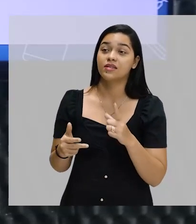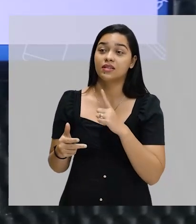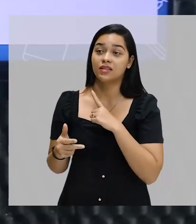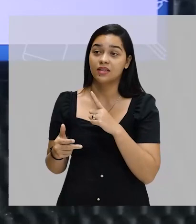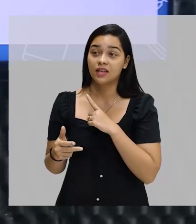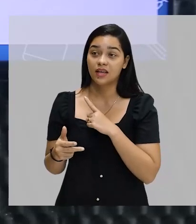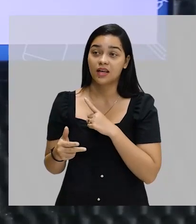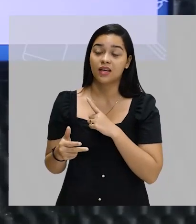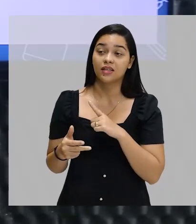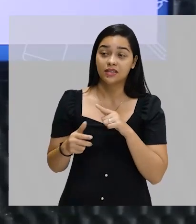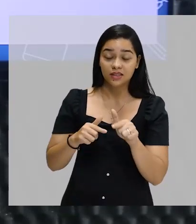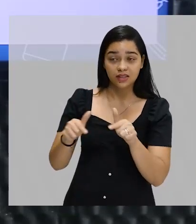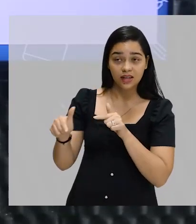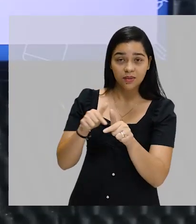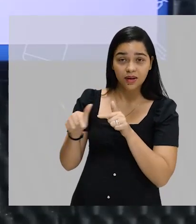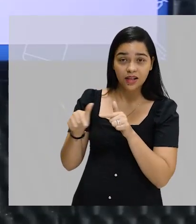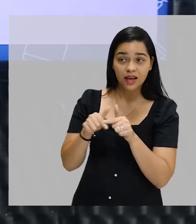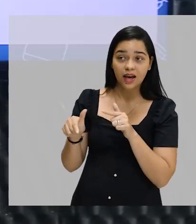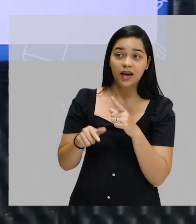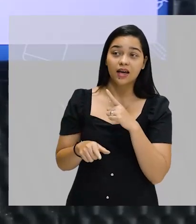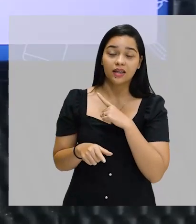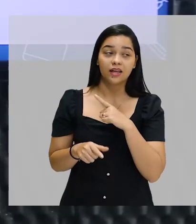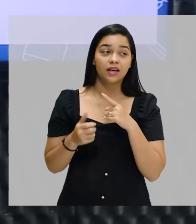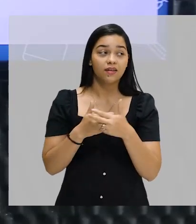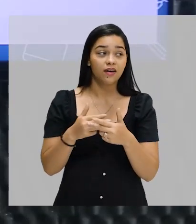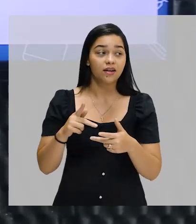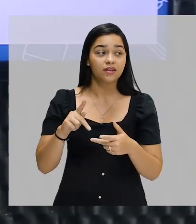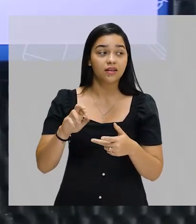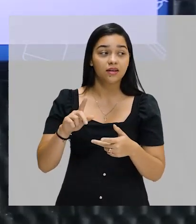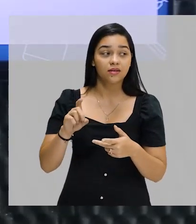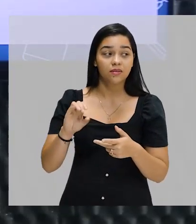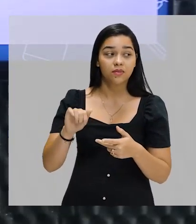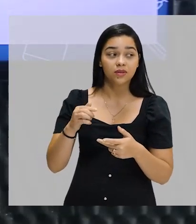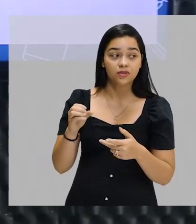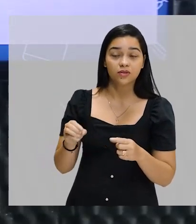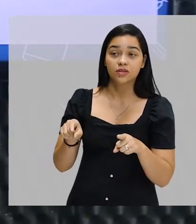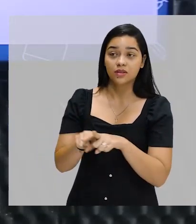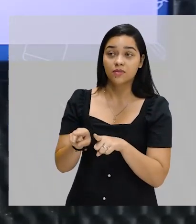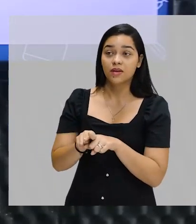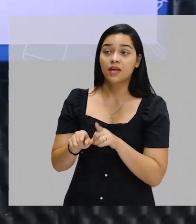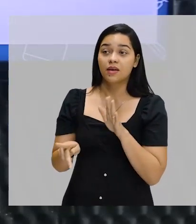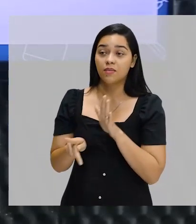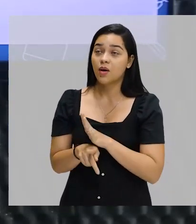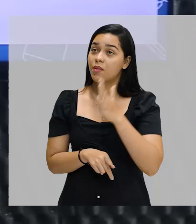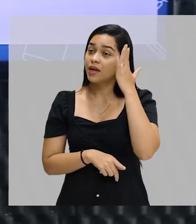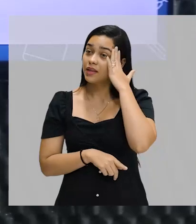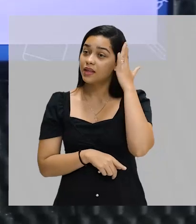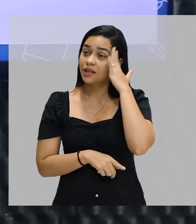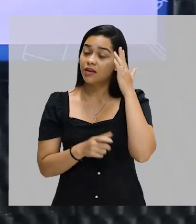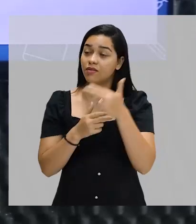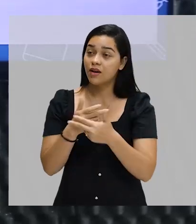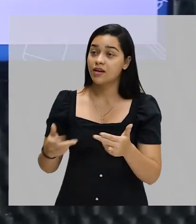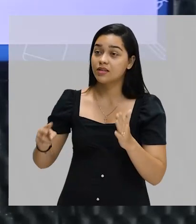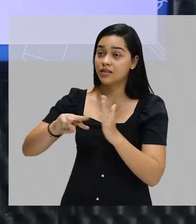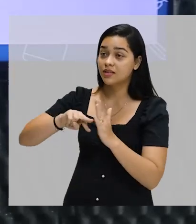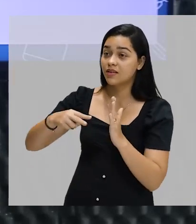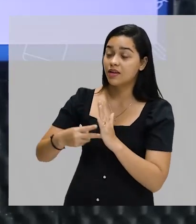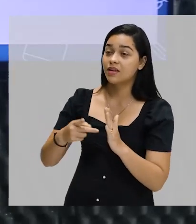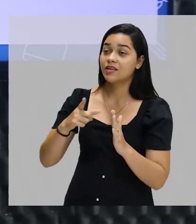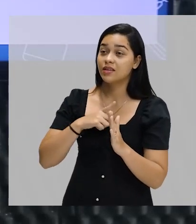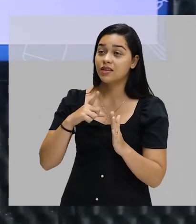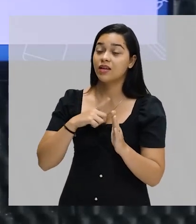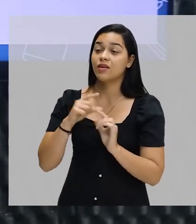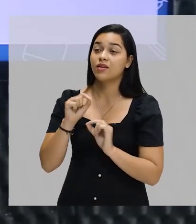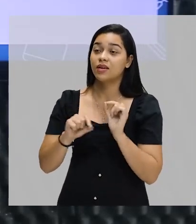uma forma de trabalhar as preposições. Isso é compreendendo o sentido que elas têm